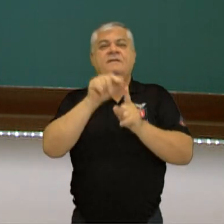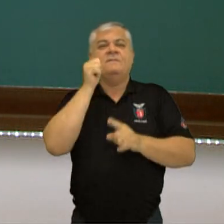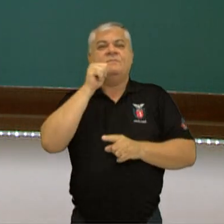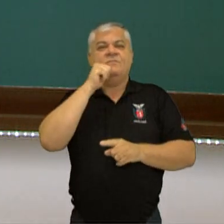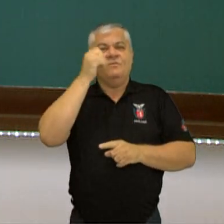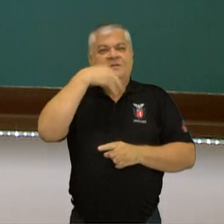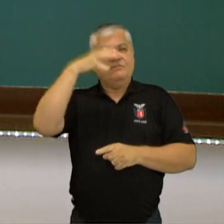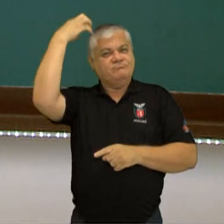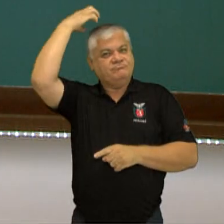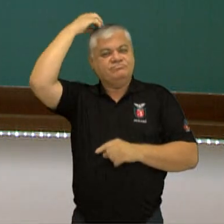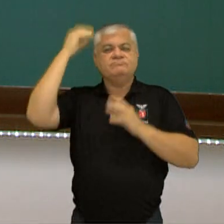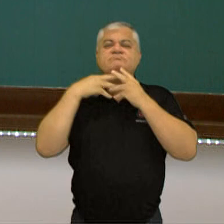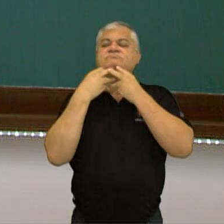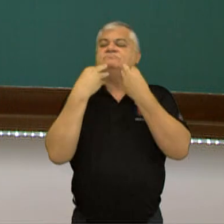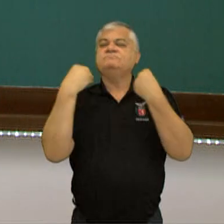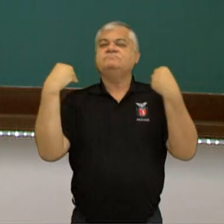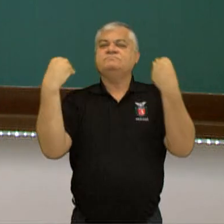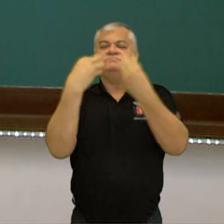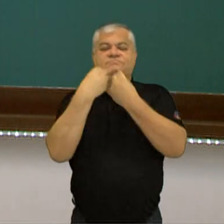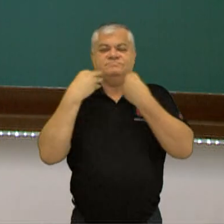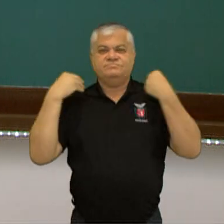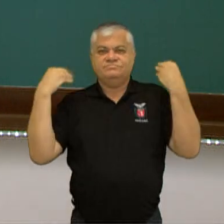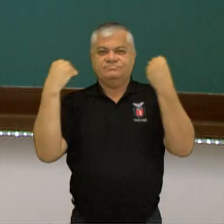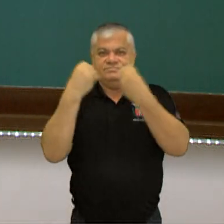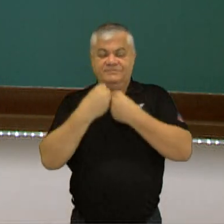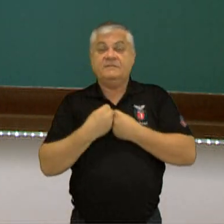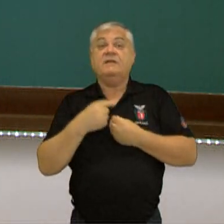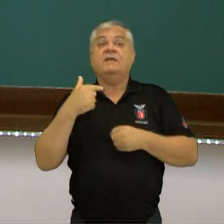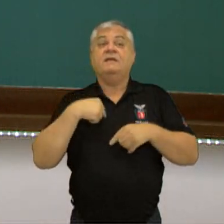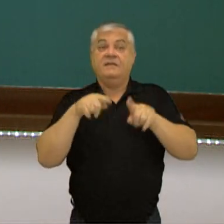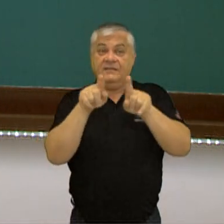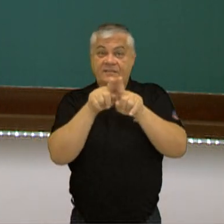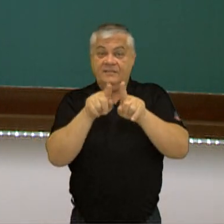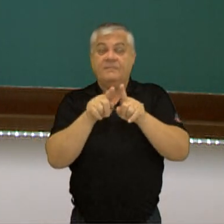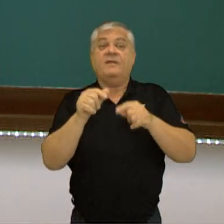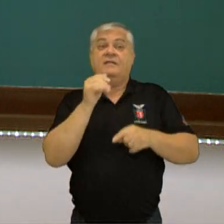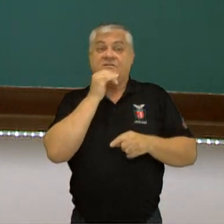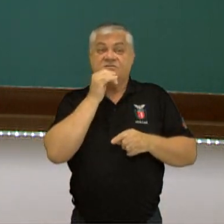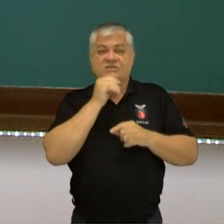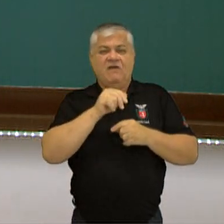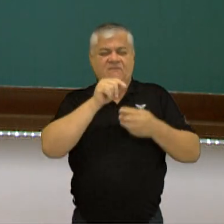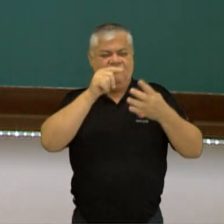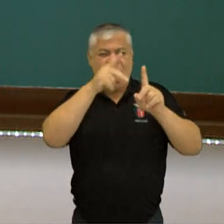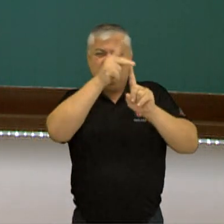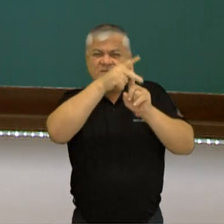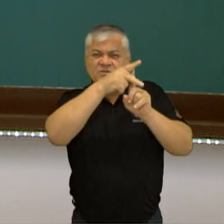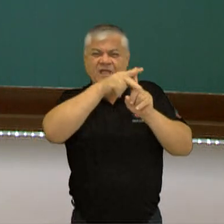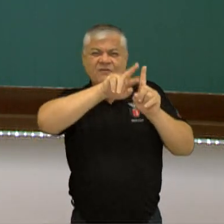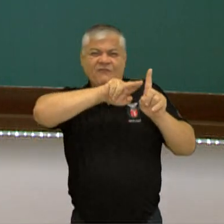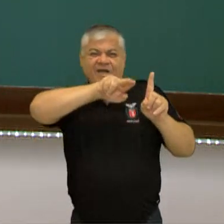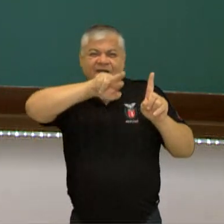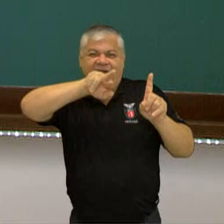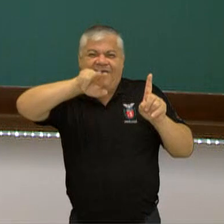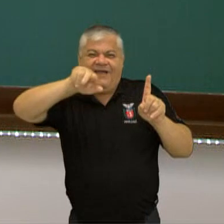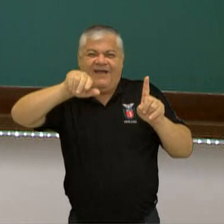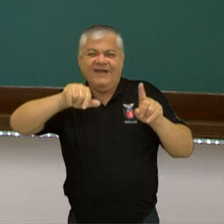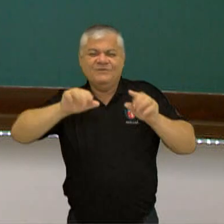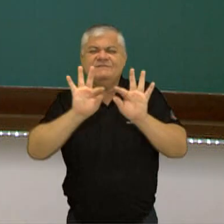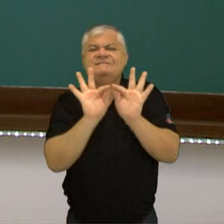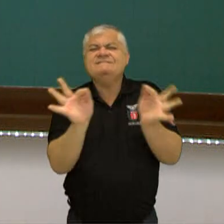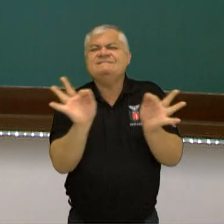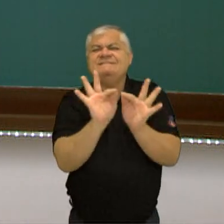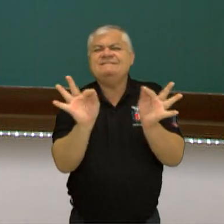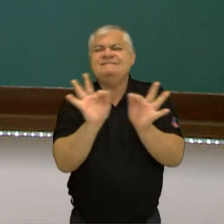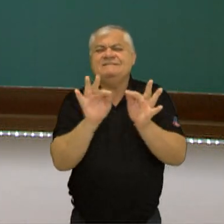Bobo da Corte, o Capitão Matamoros e o Pantaleone. Os cenários são muito simples, um telão pintado